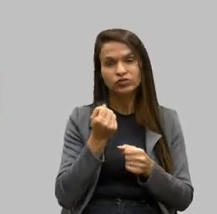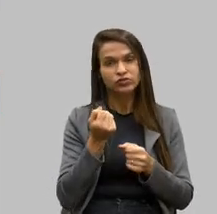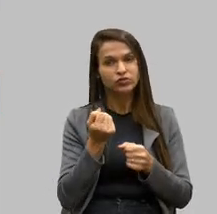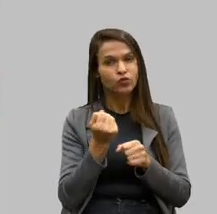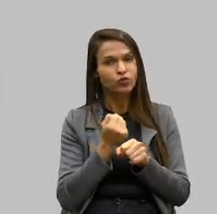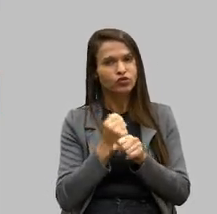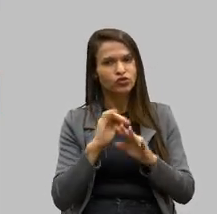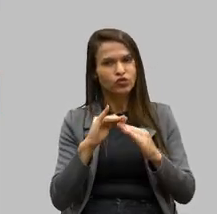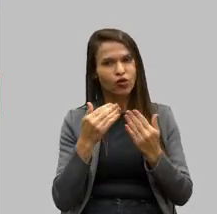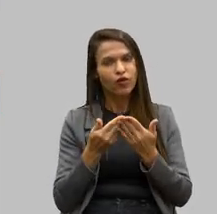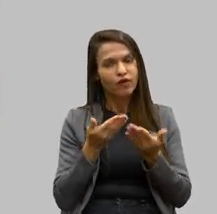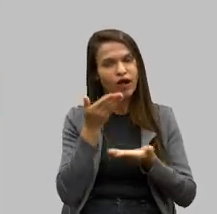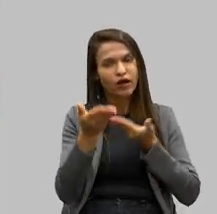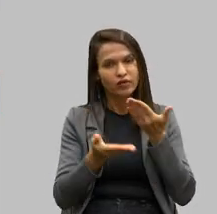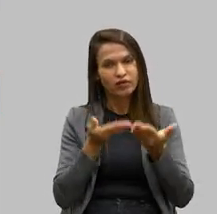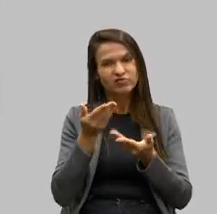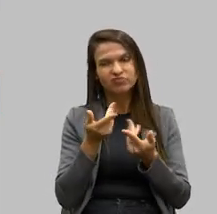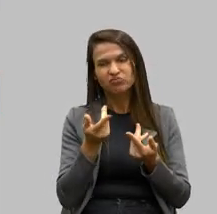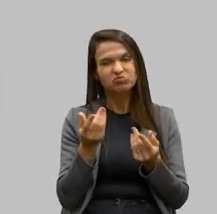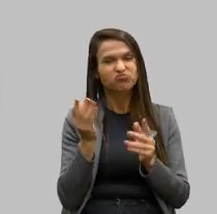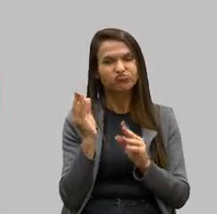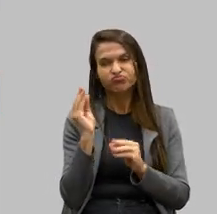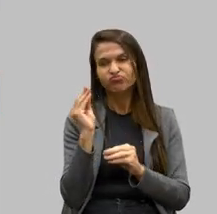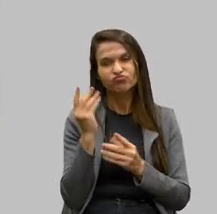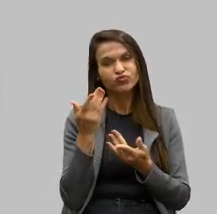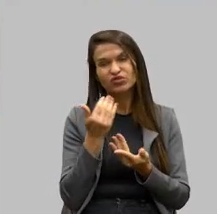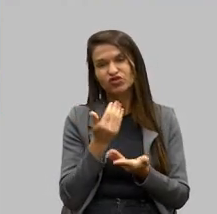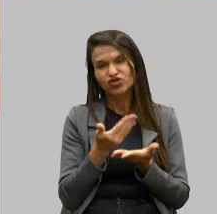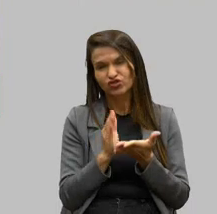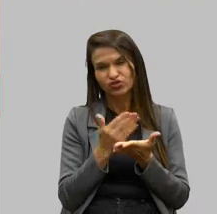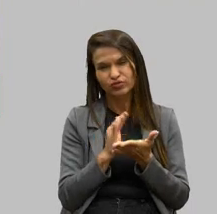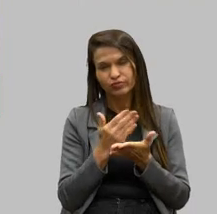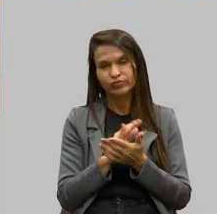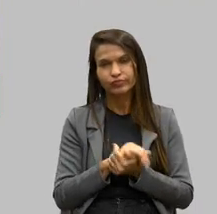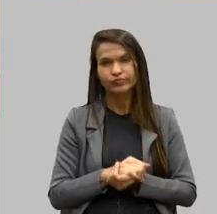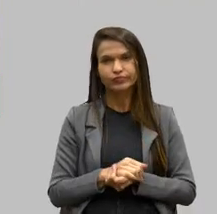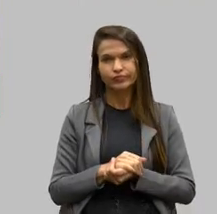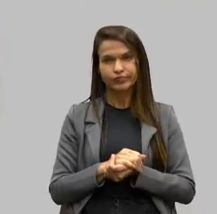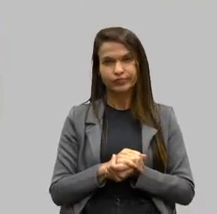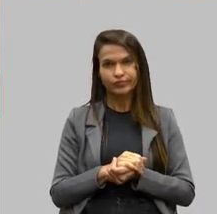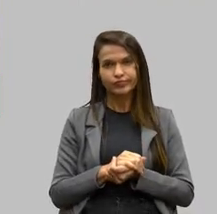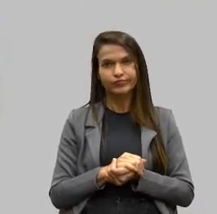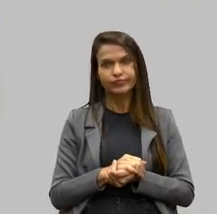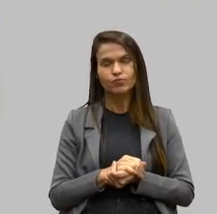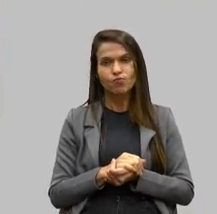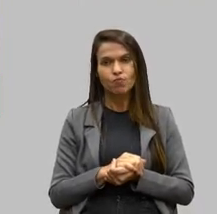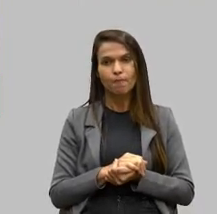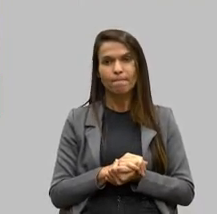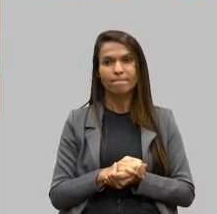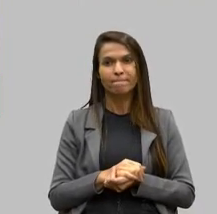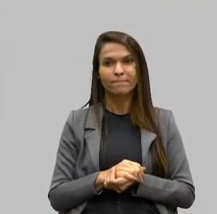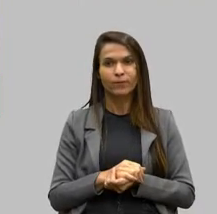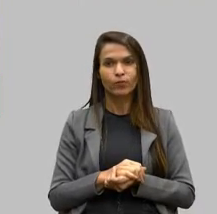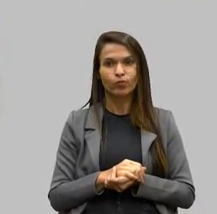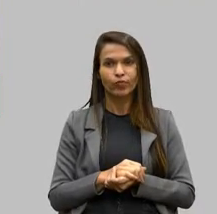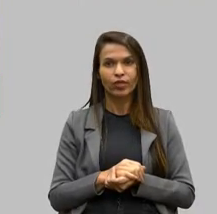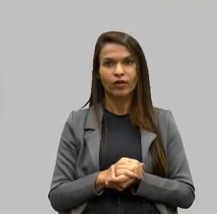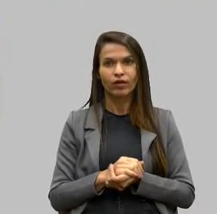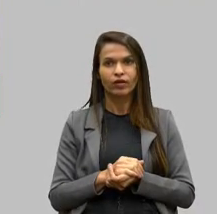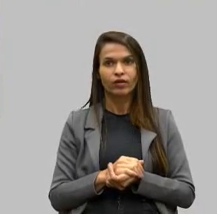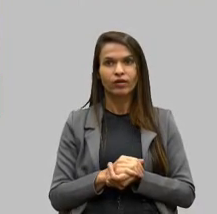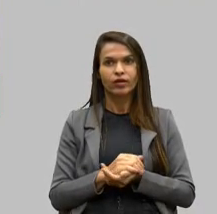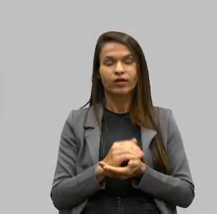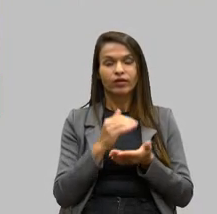ou que serão insuficientes. Está bom? Muito obrigado. Réplica, deputada. Rapidinho. Secretário, também